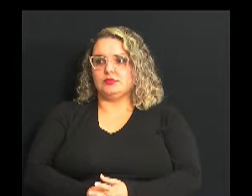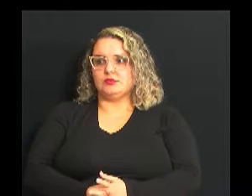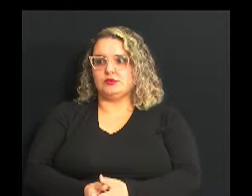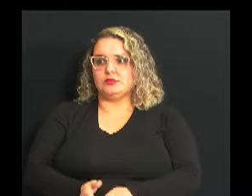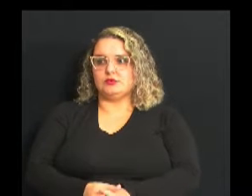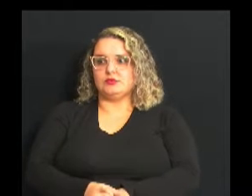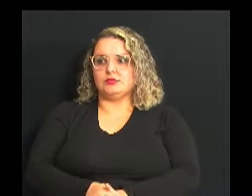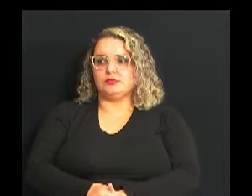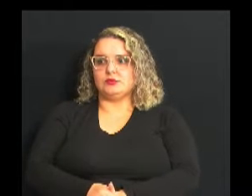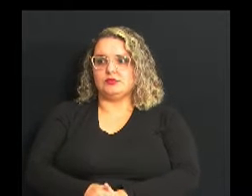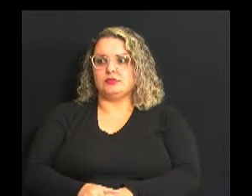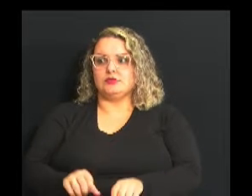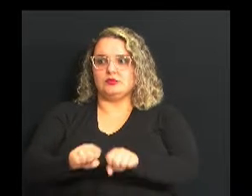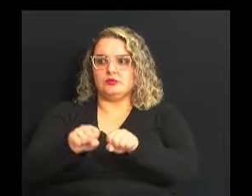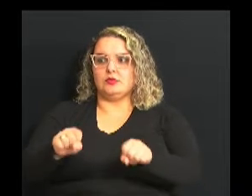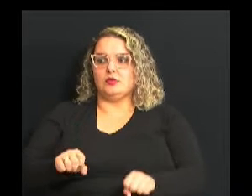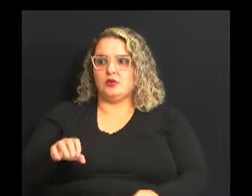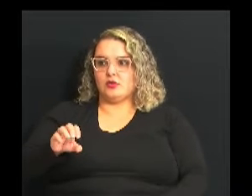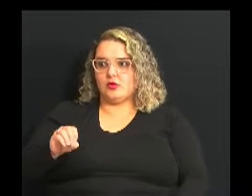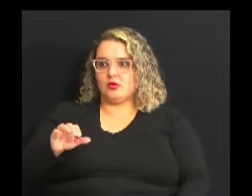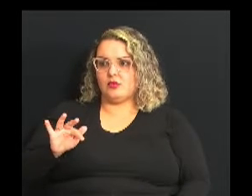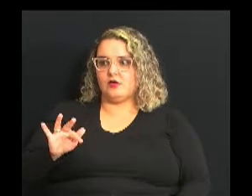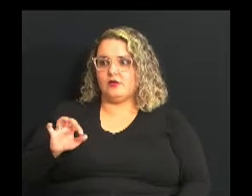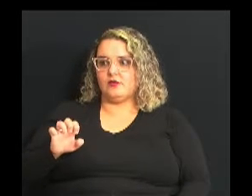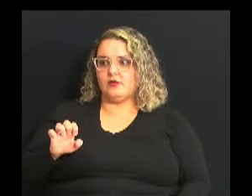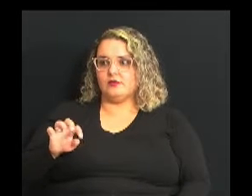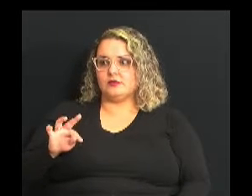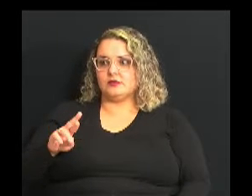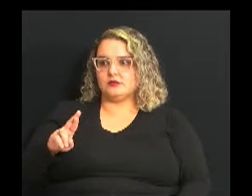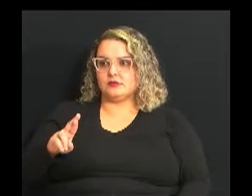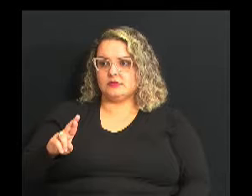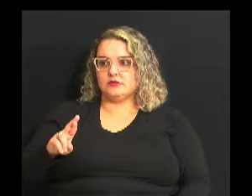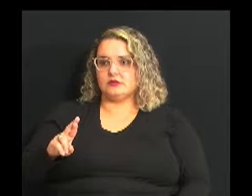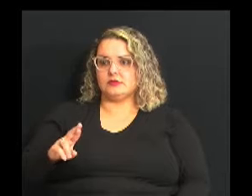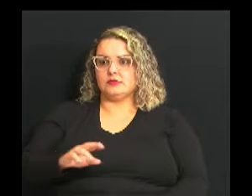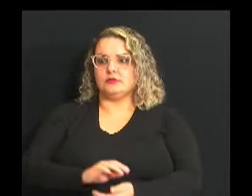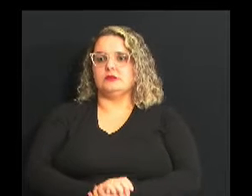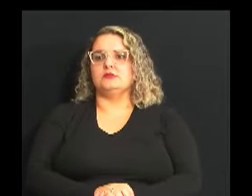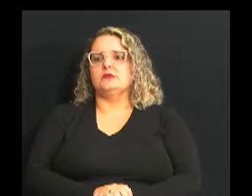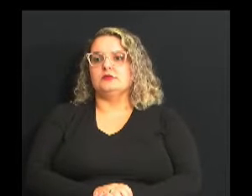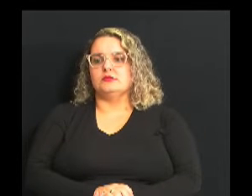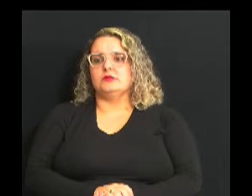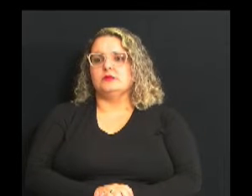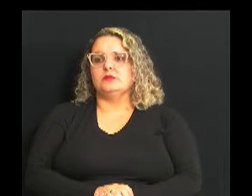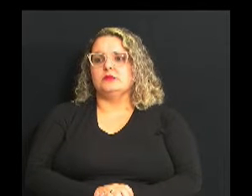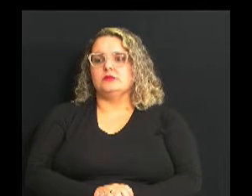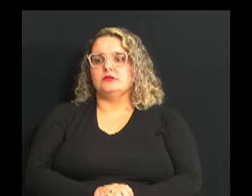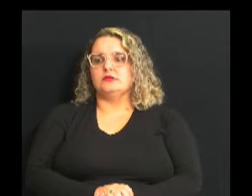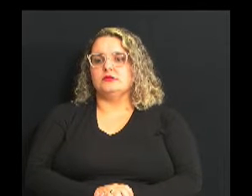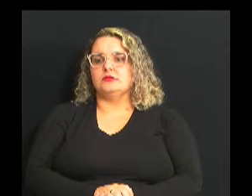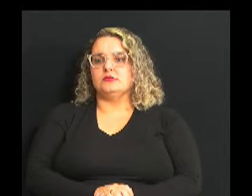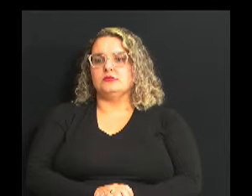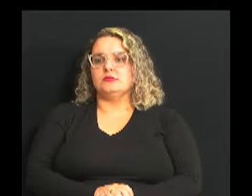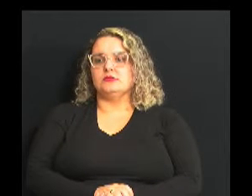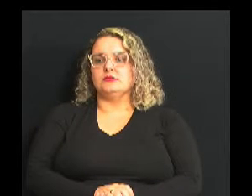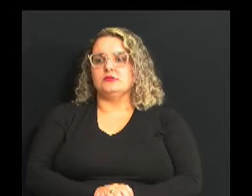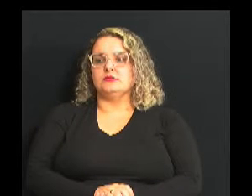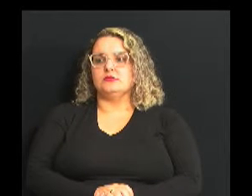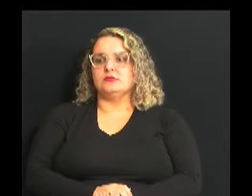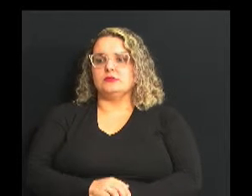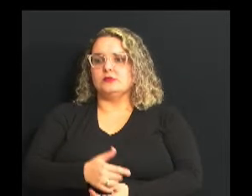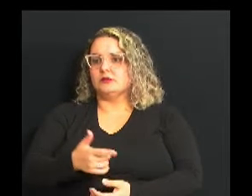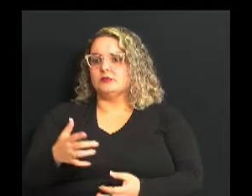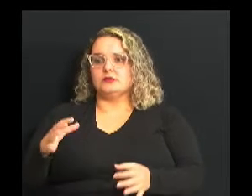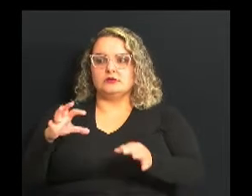Software livre também, open source, baseado em Asterisk, né? Hoje, não tendo mais vínculo nenhum